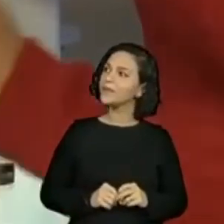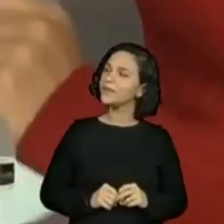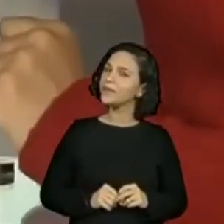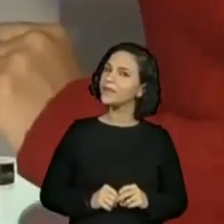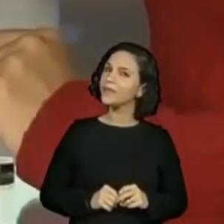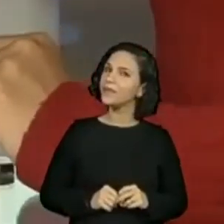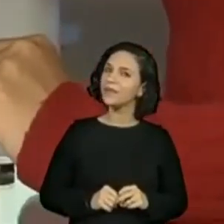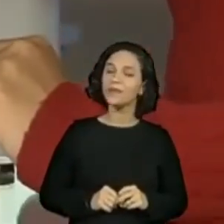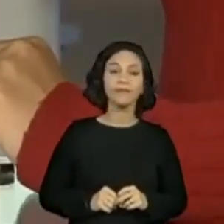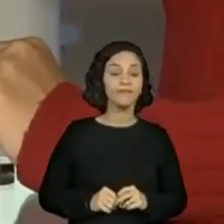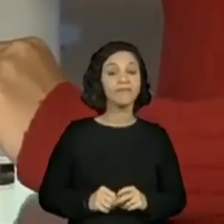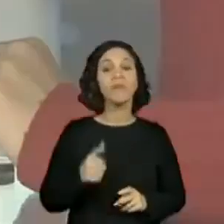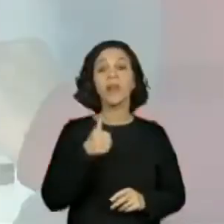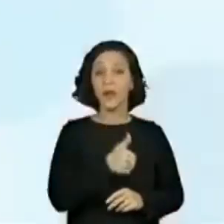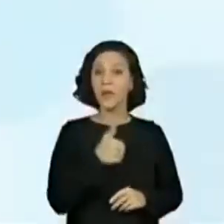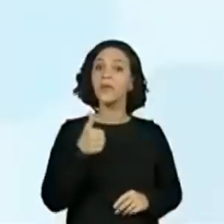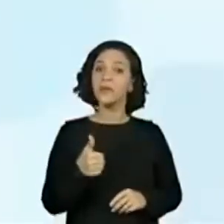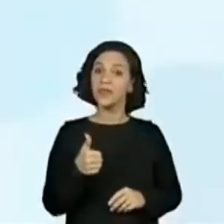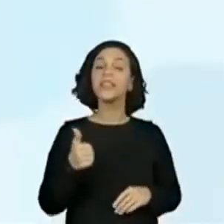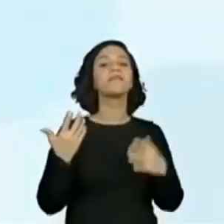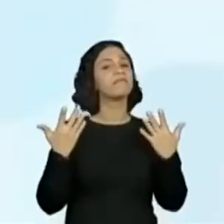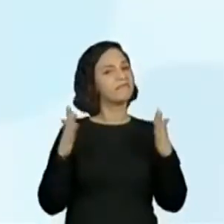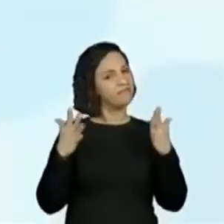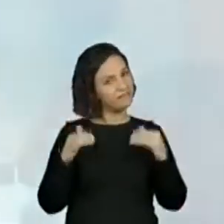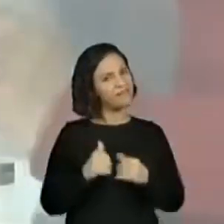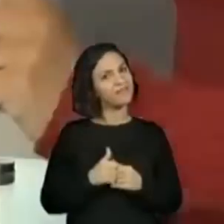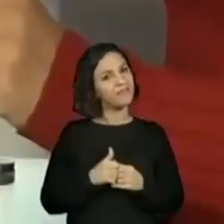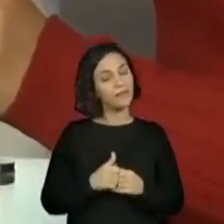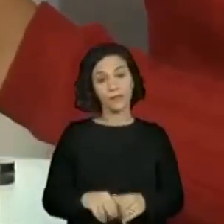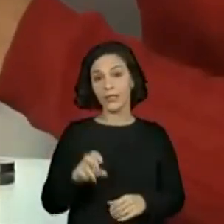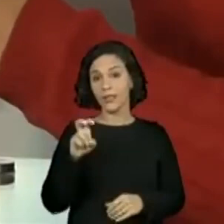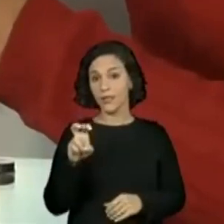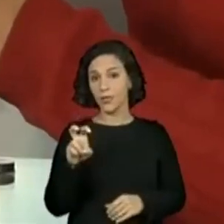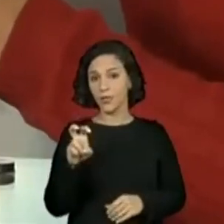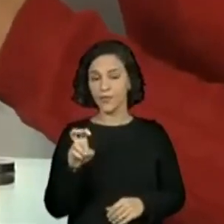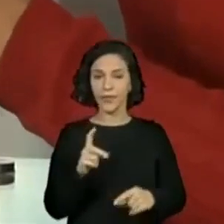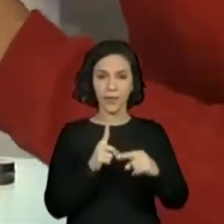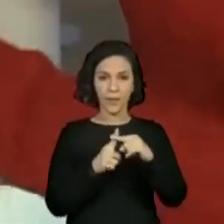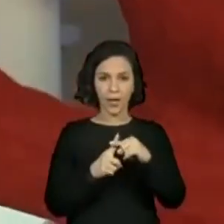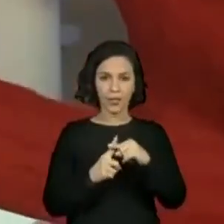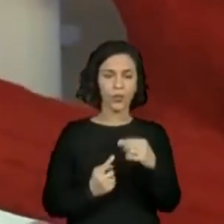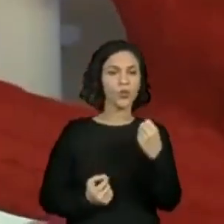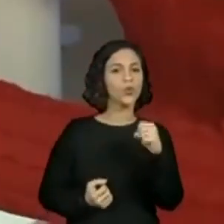5, igual? A 11. E 5 mais 8?